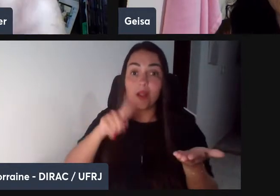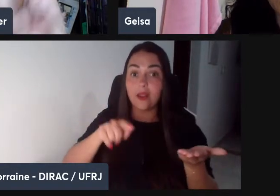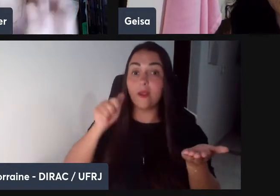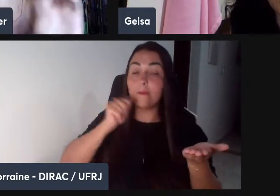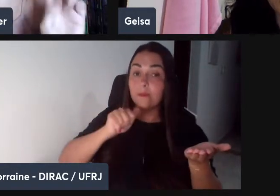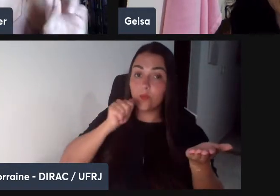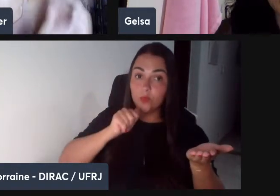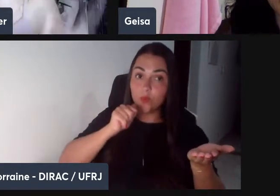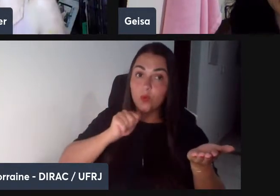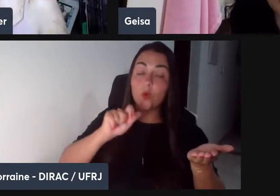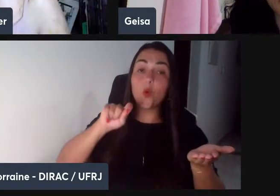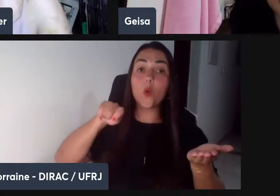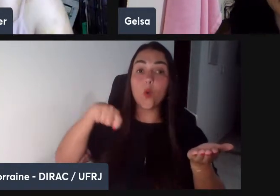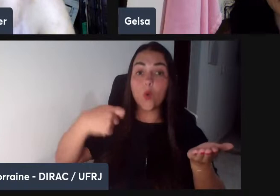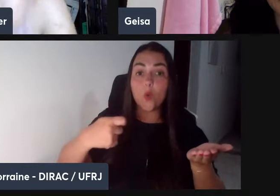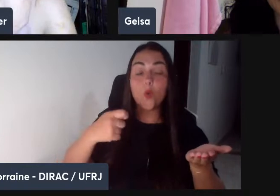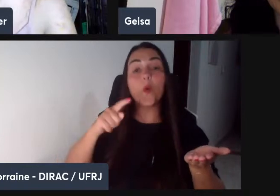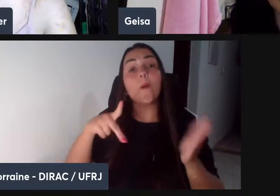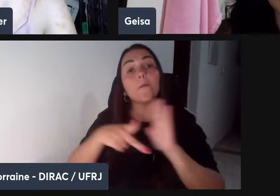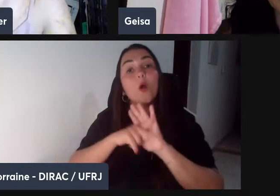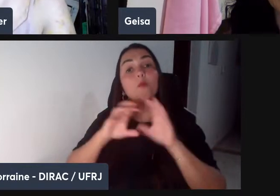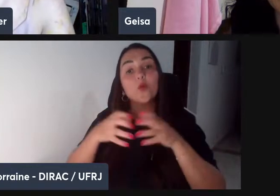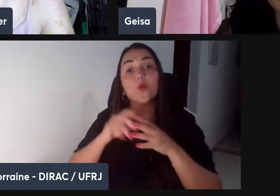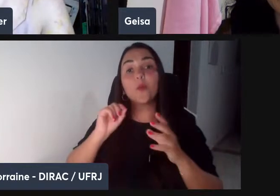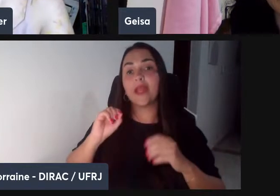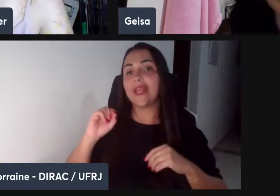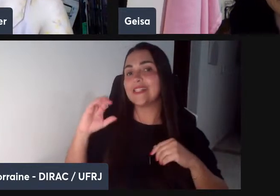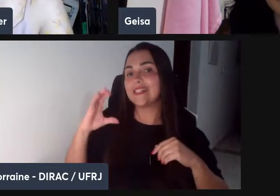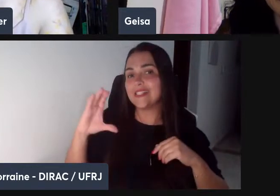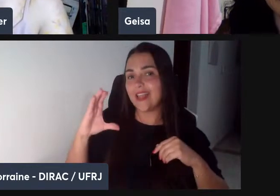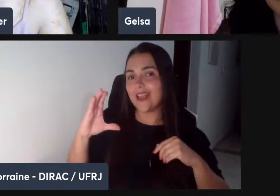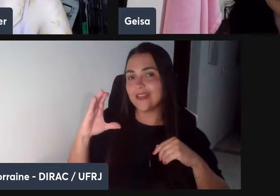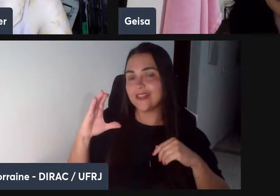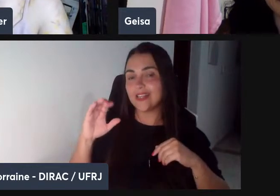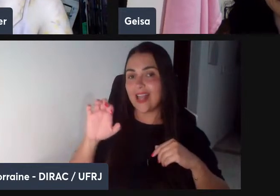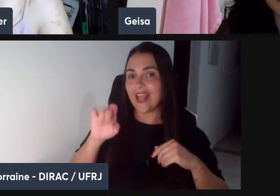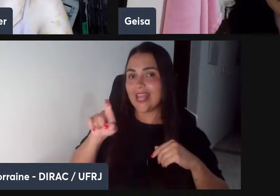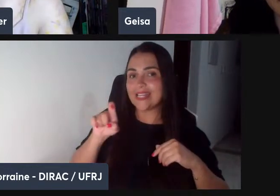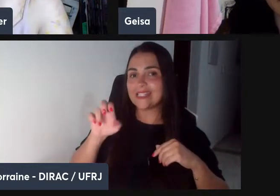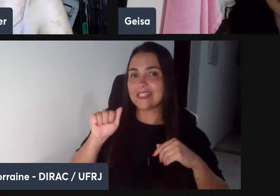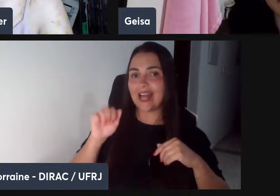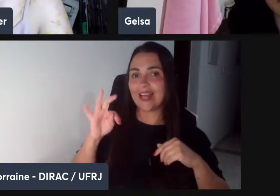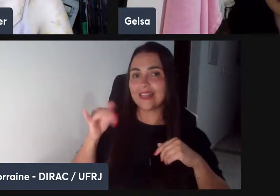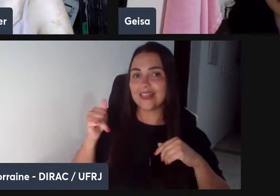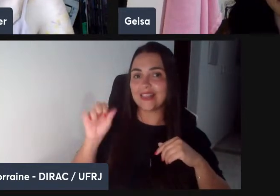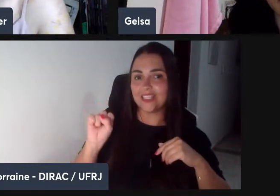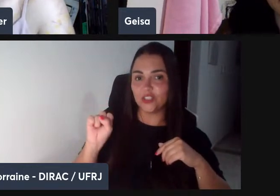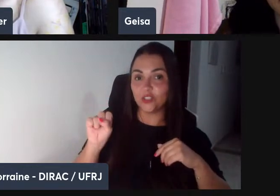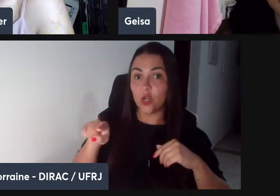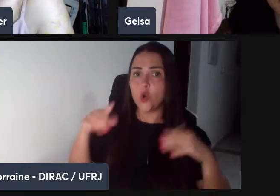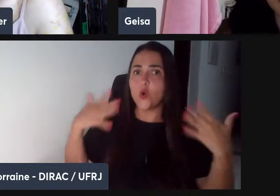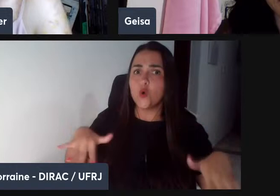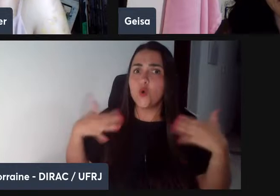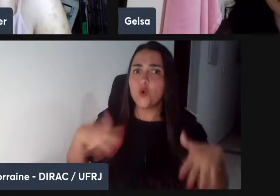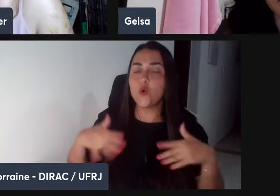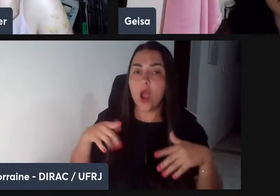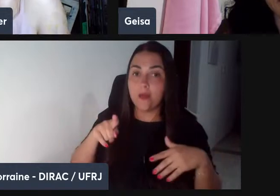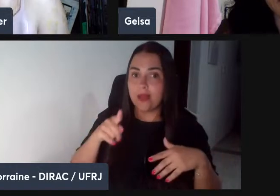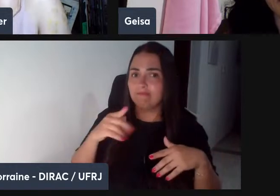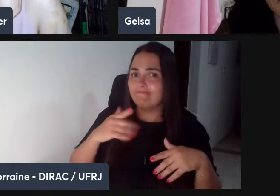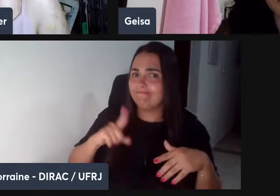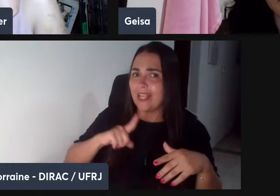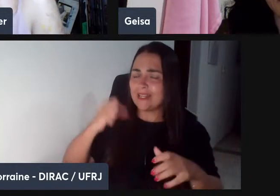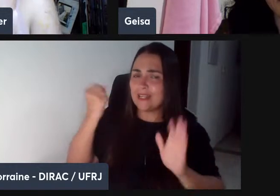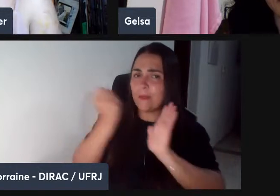das ditas ciências exatas, né? E isso também tem um peso importante nas nossas histórias. Todos somos mães,